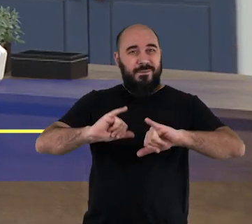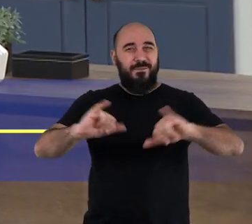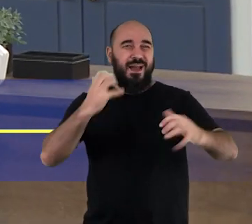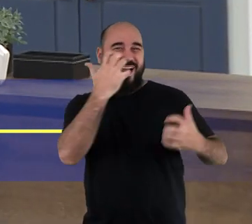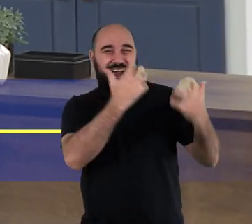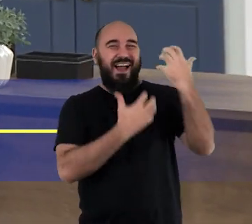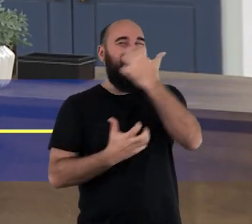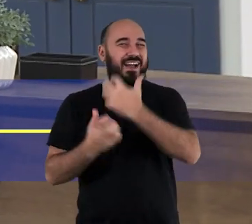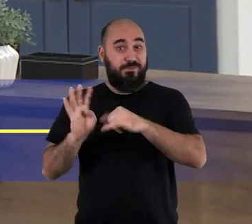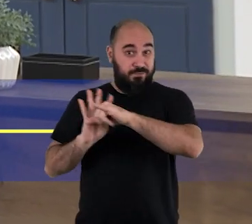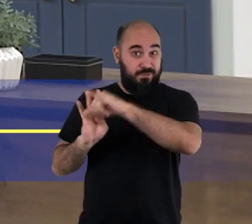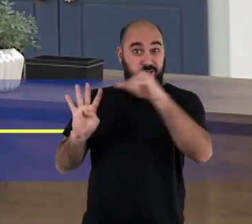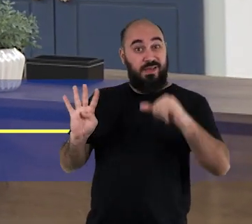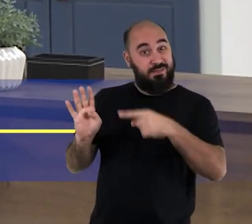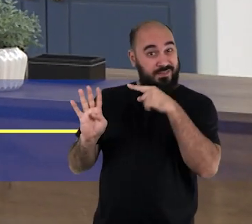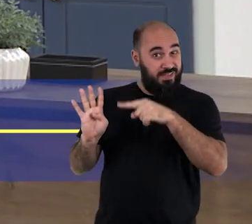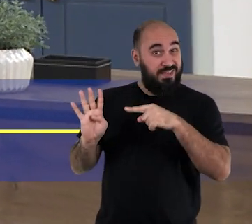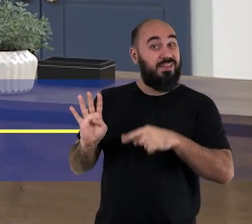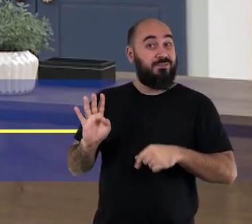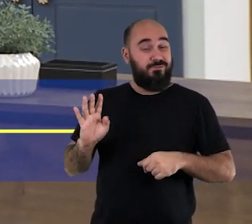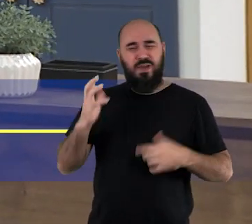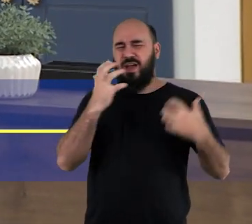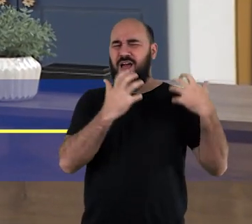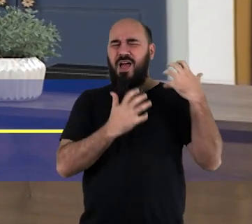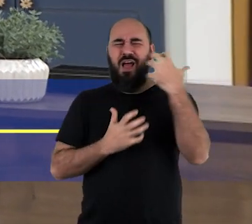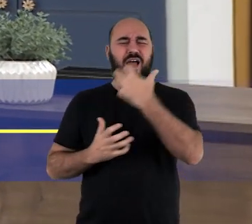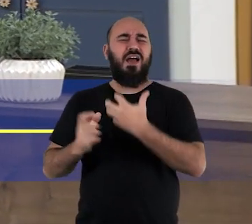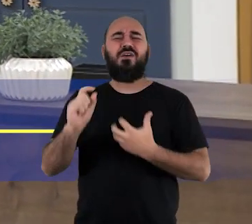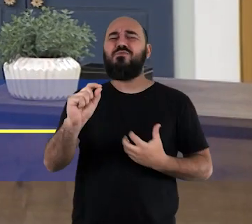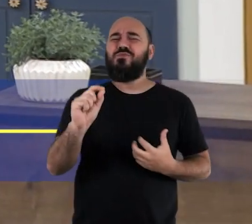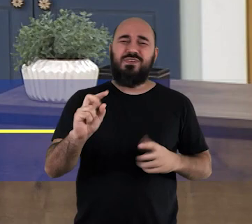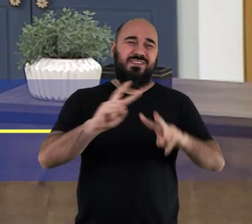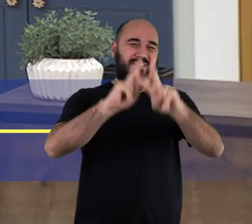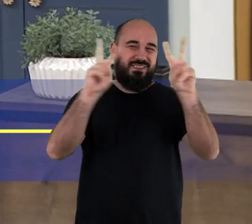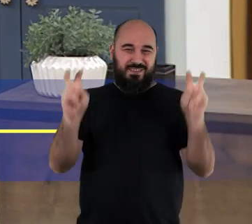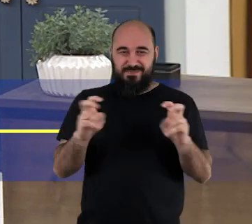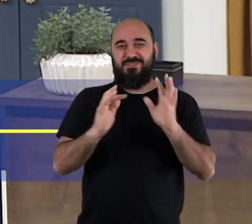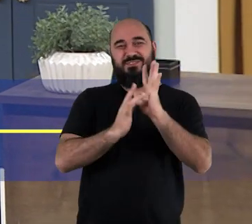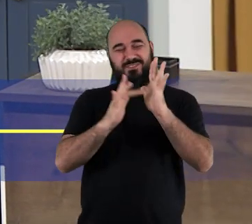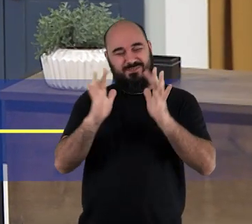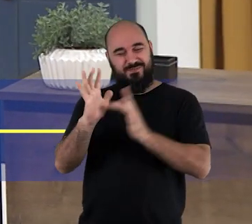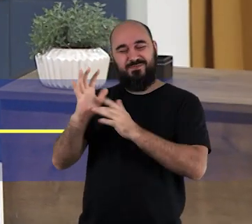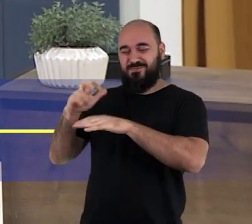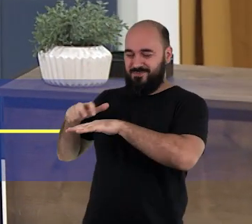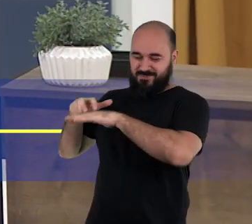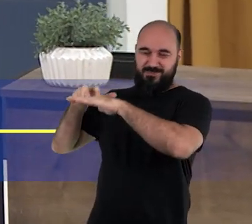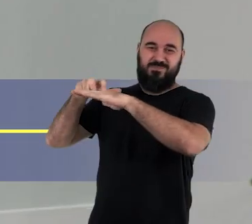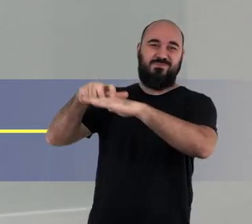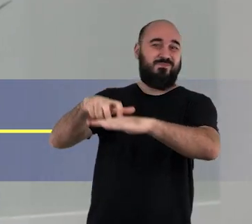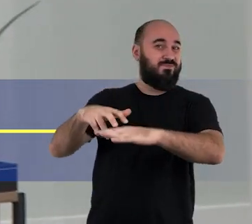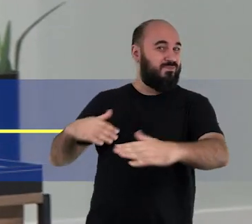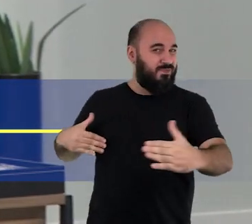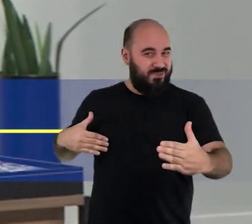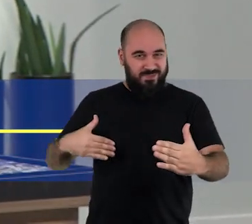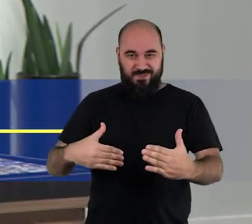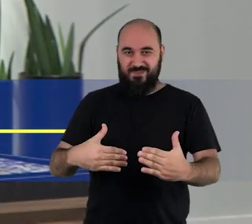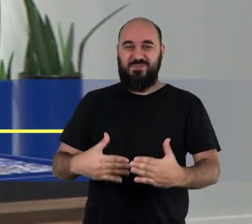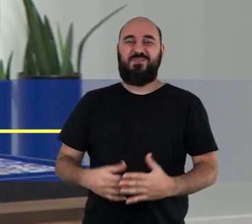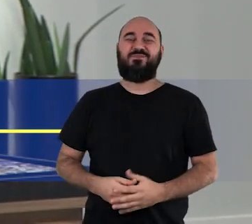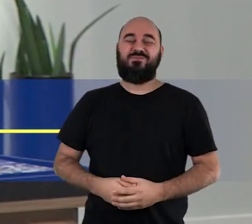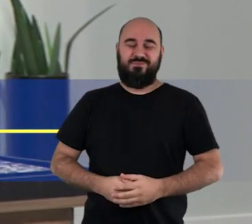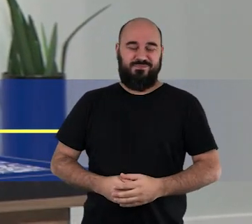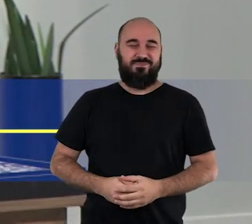linda cantada pelo quarteto, a mensagem de que o Senhor Jesus Cristo breve voltará. Esse